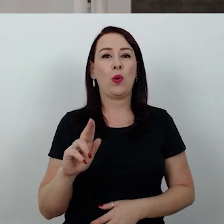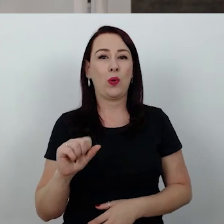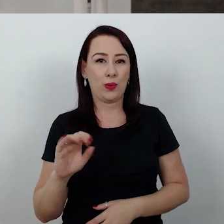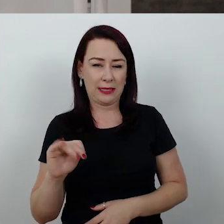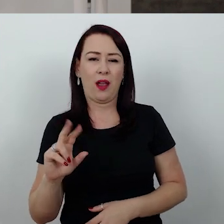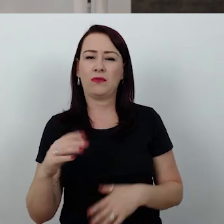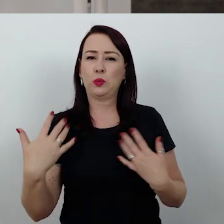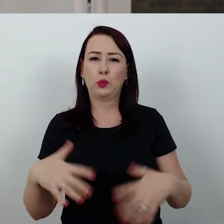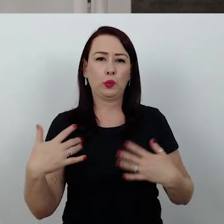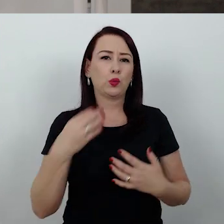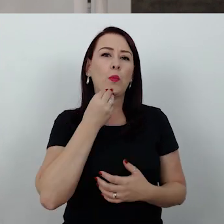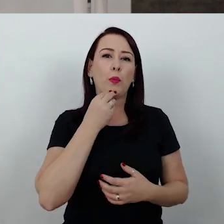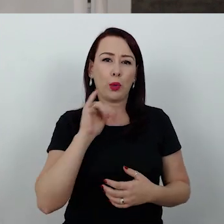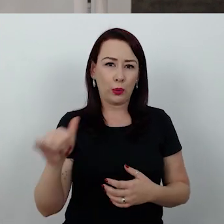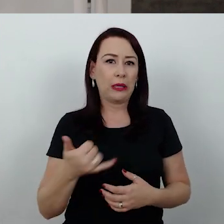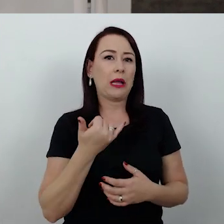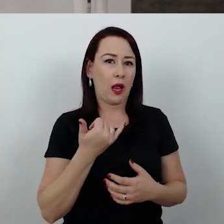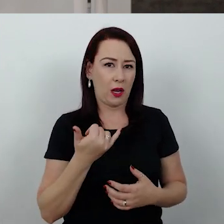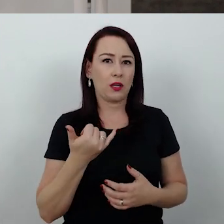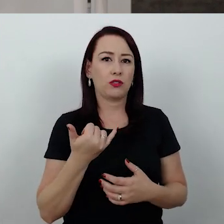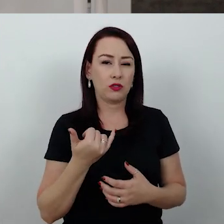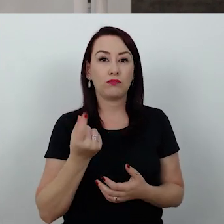oportunidade, né? Um recurso que